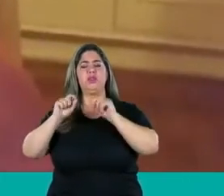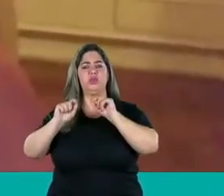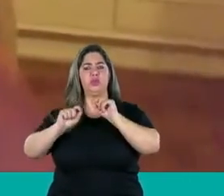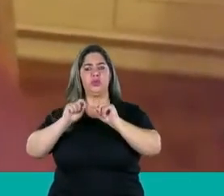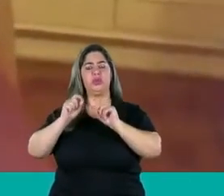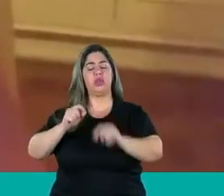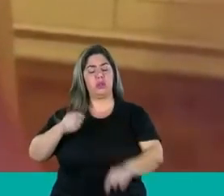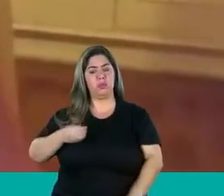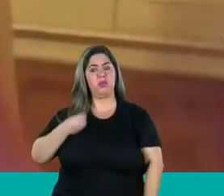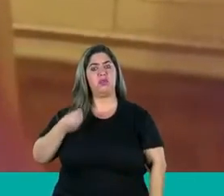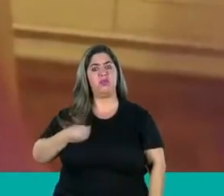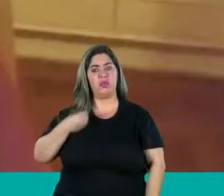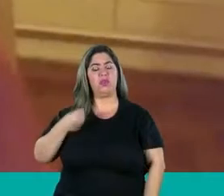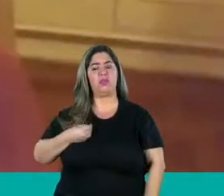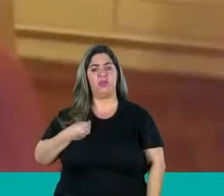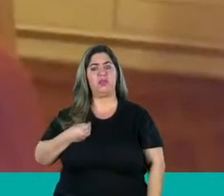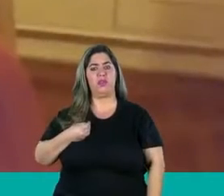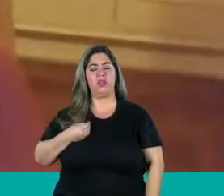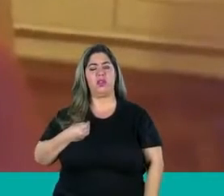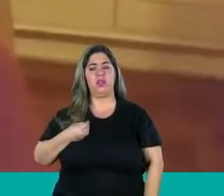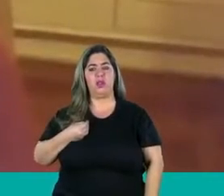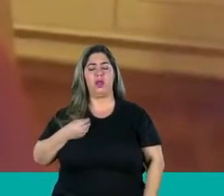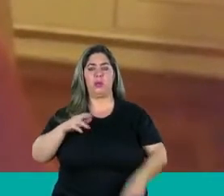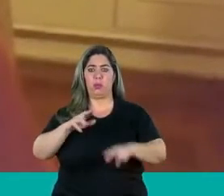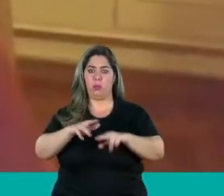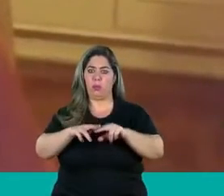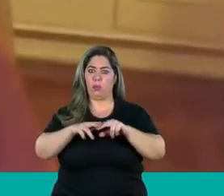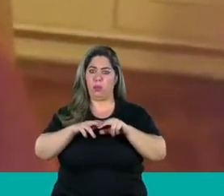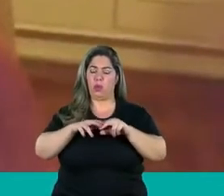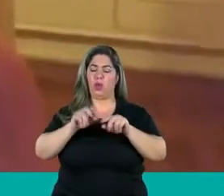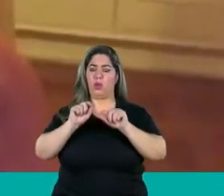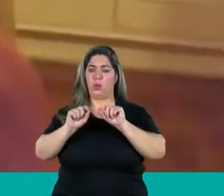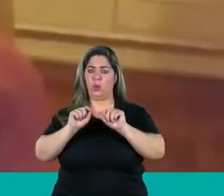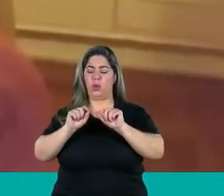para sobreviver, que nesses novos tempos,